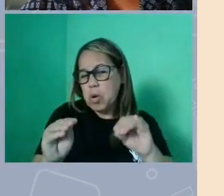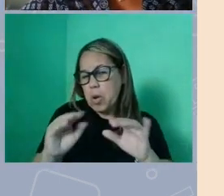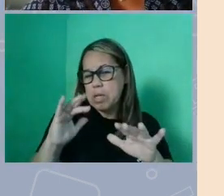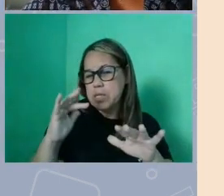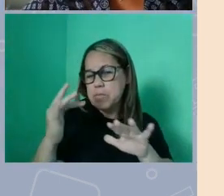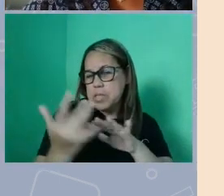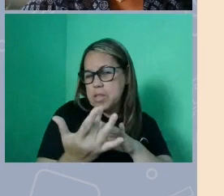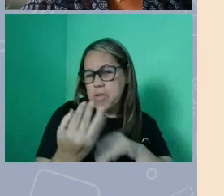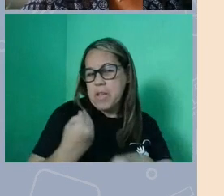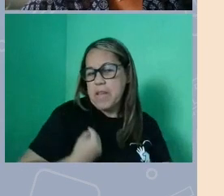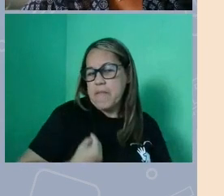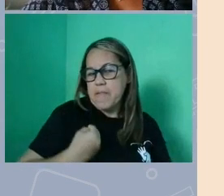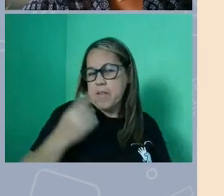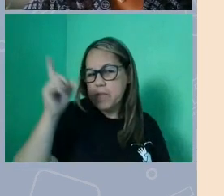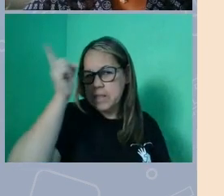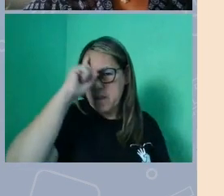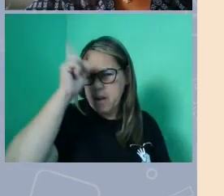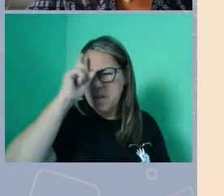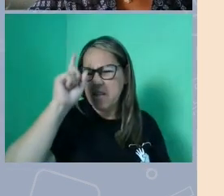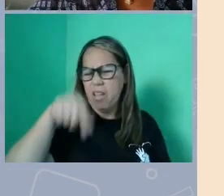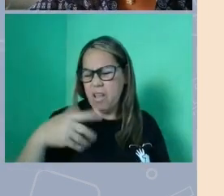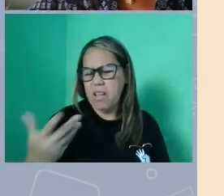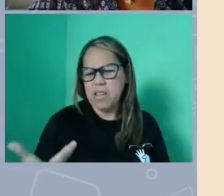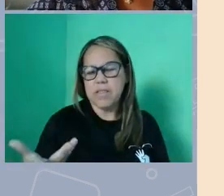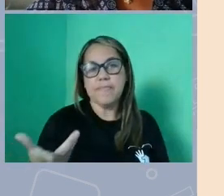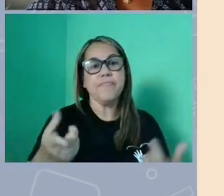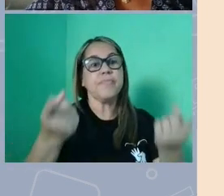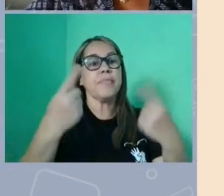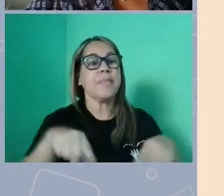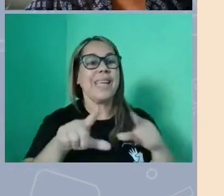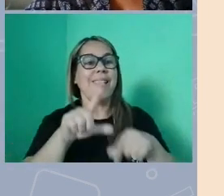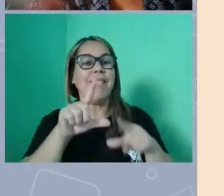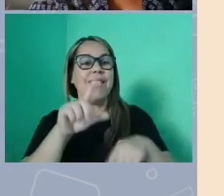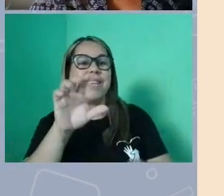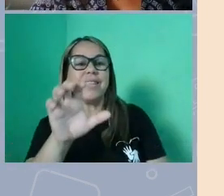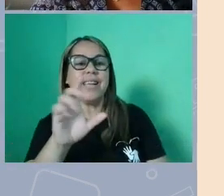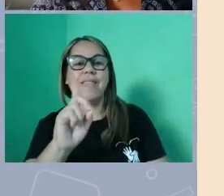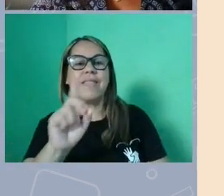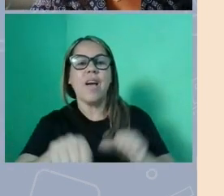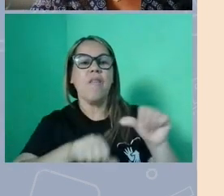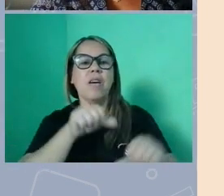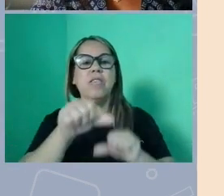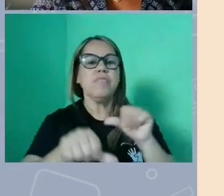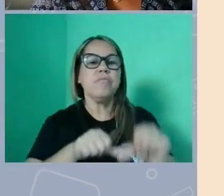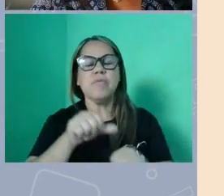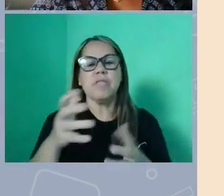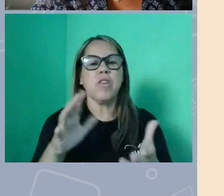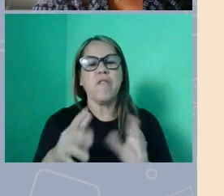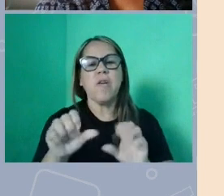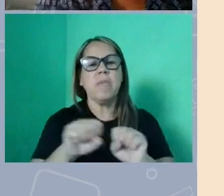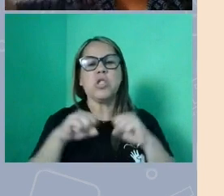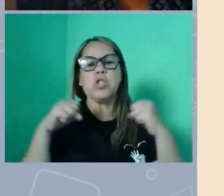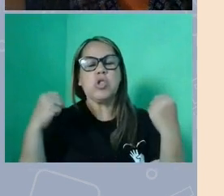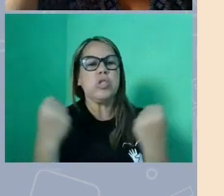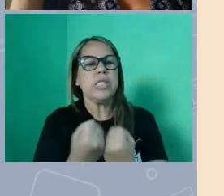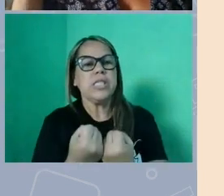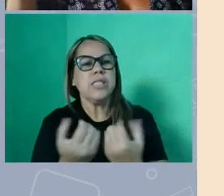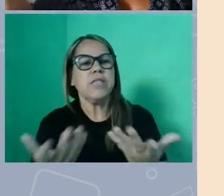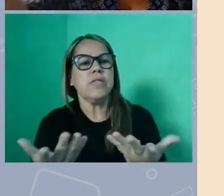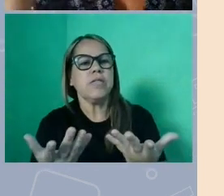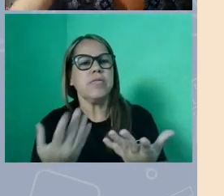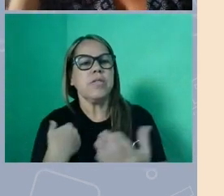vivencia no seu cotidiano letra E não alteram a forma de socialização né a